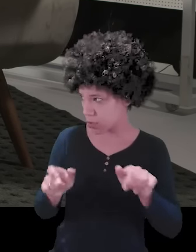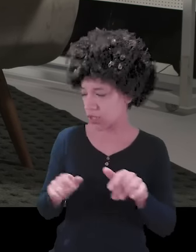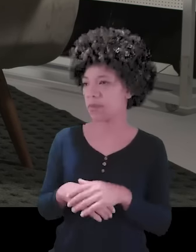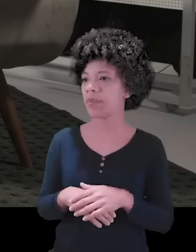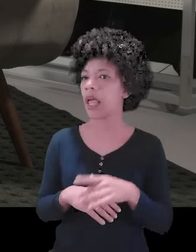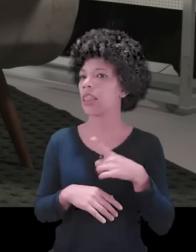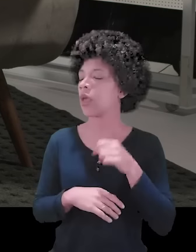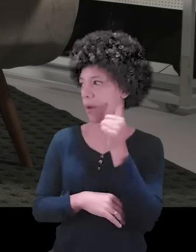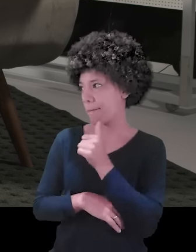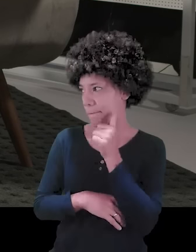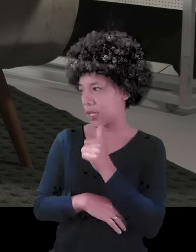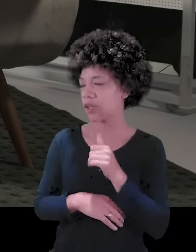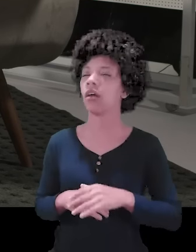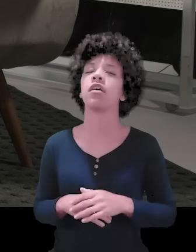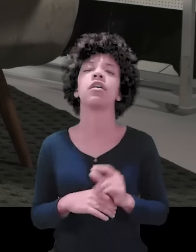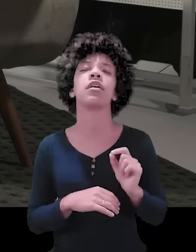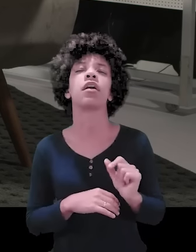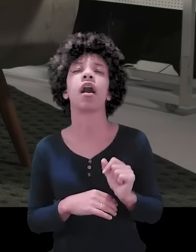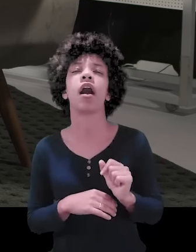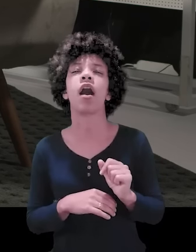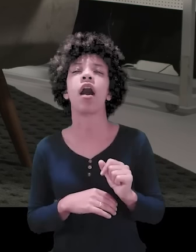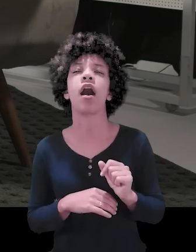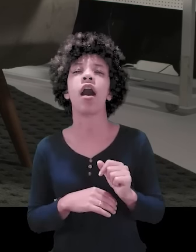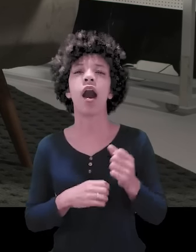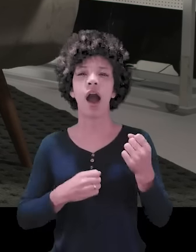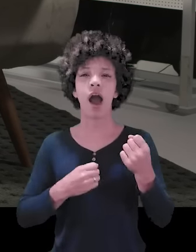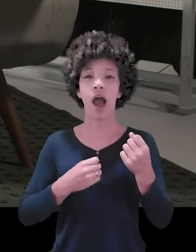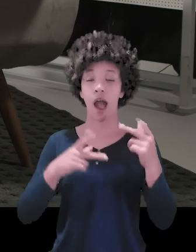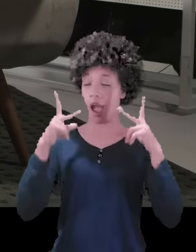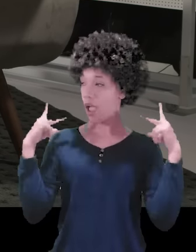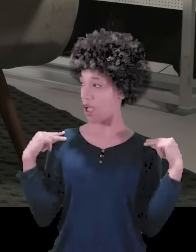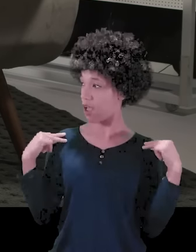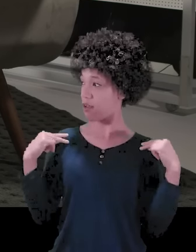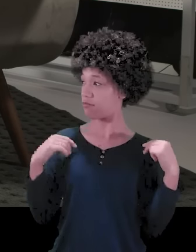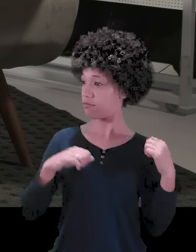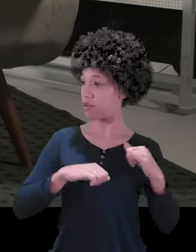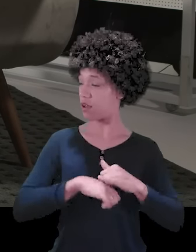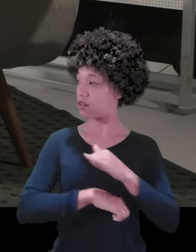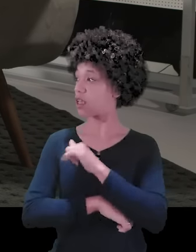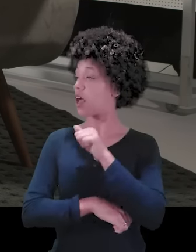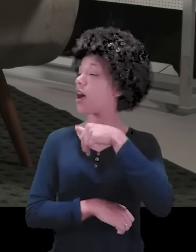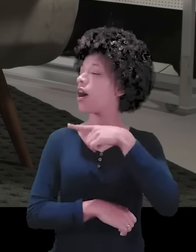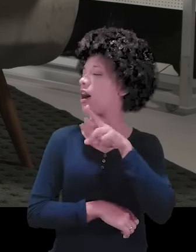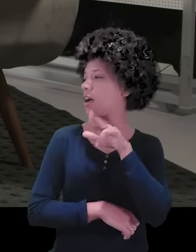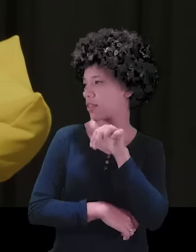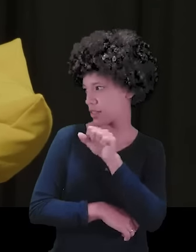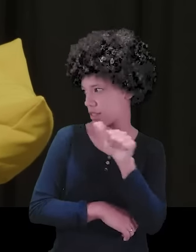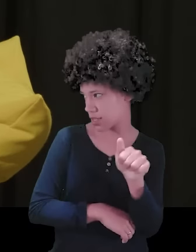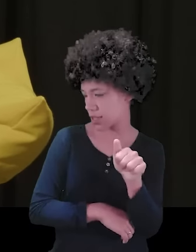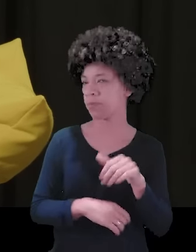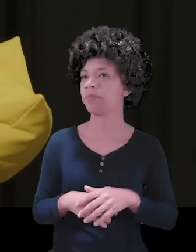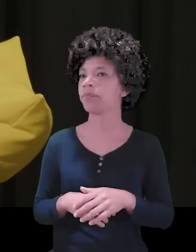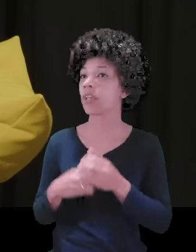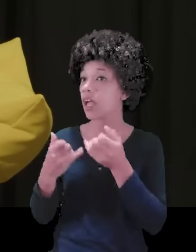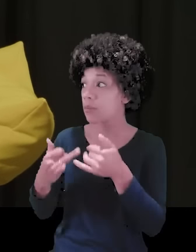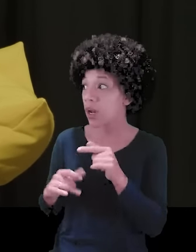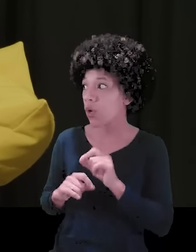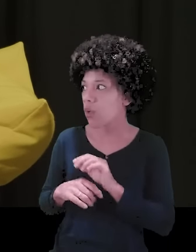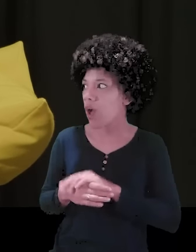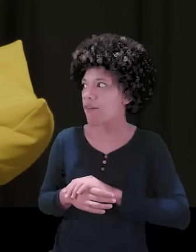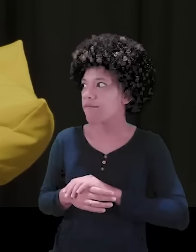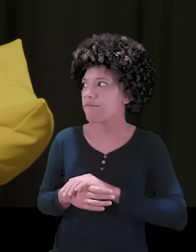uma menina que foi aeromoça em que a Giovana não Andressa Andressa me